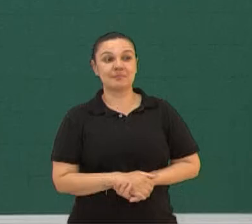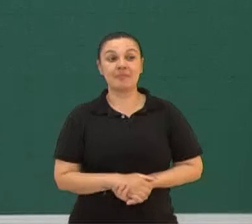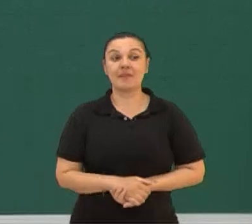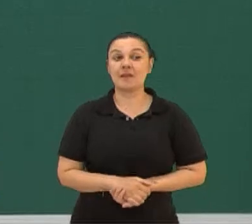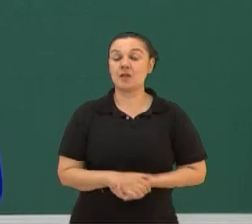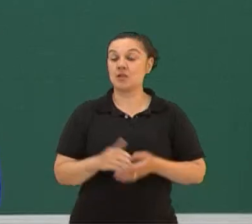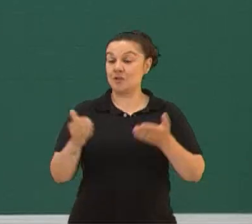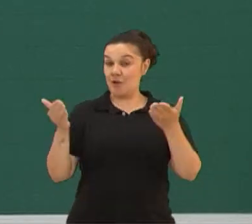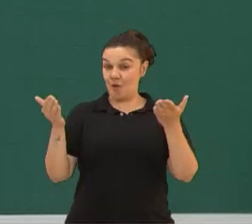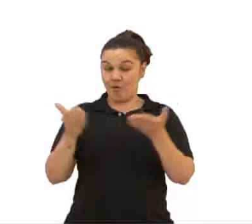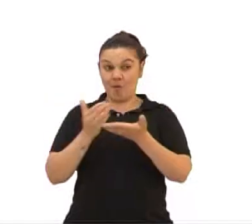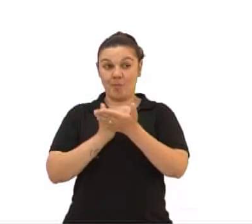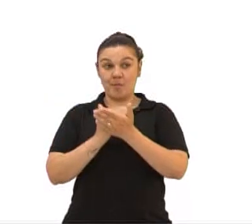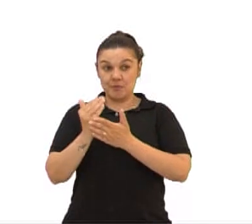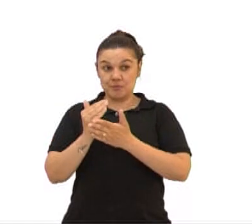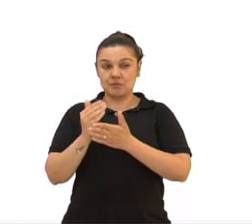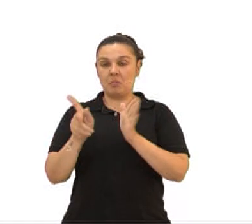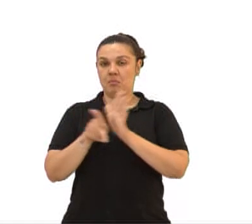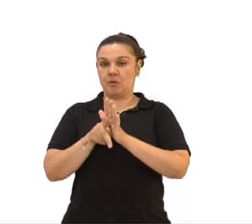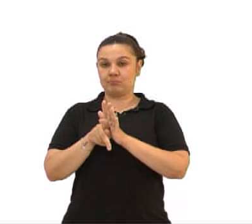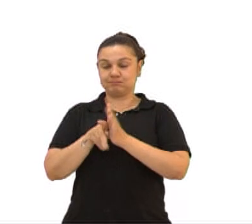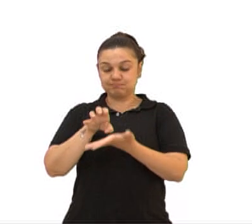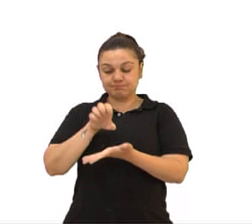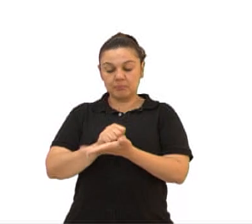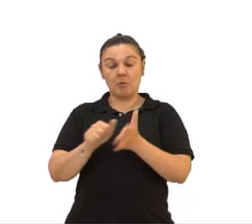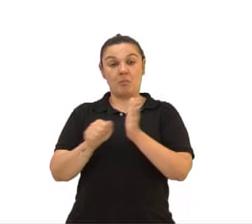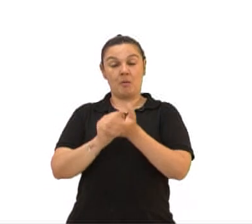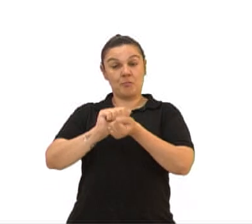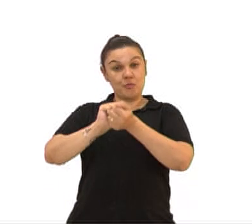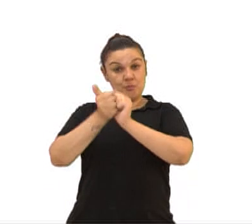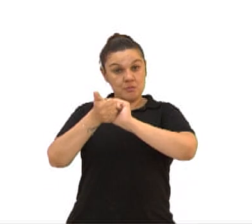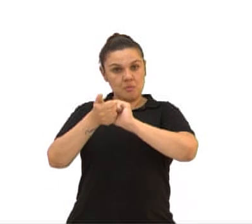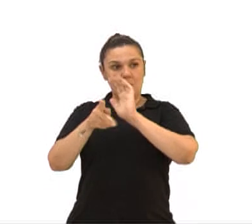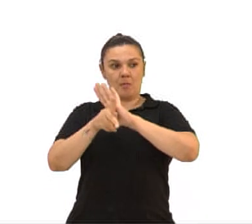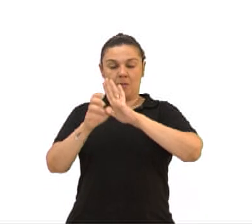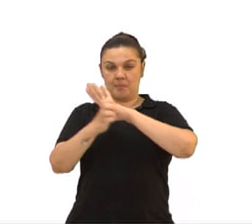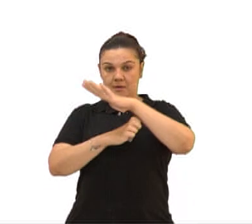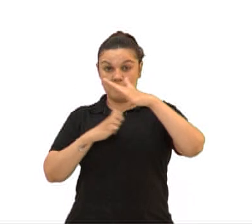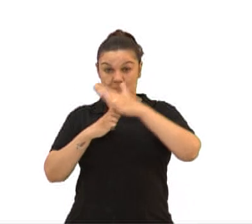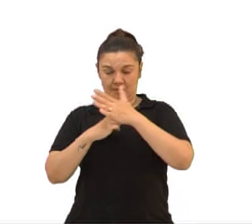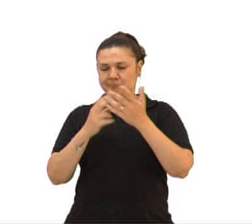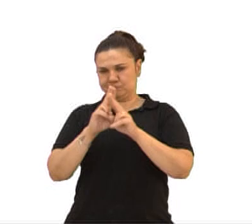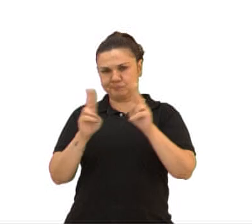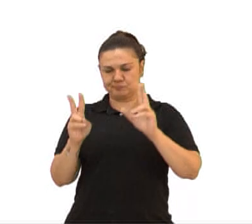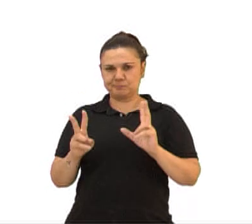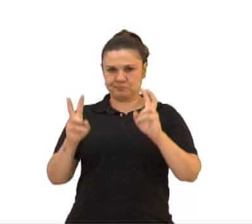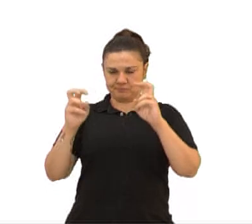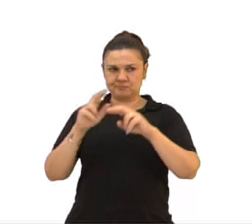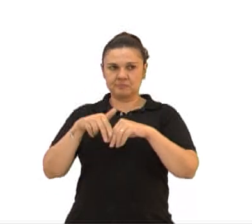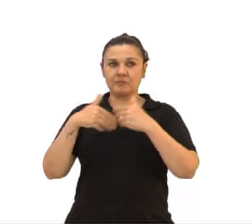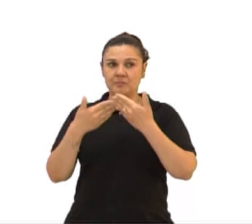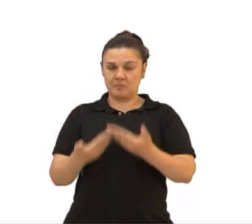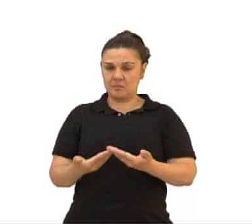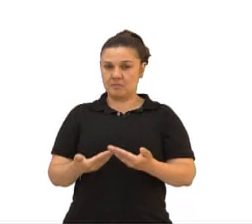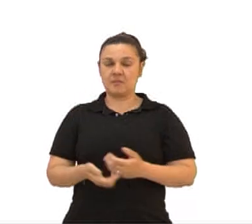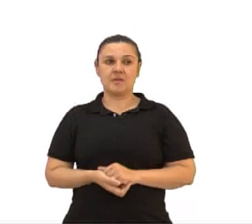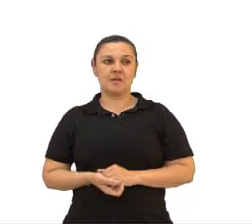Aí, então, o futebol ele se consolida como um esporte empresa, a gente fala dessa maneira, justamente por